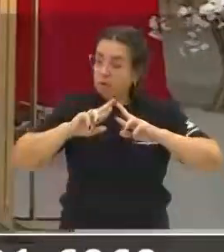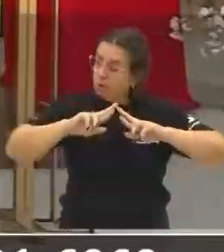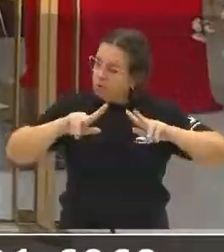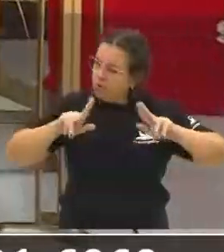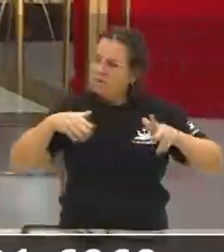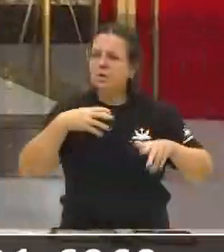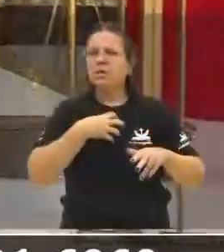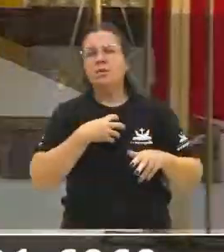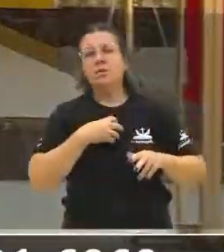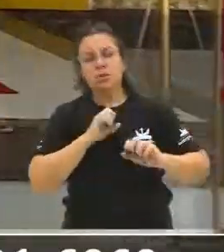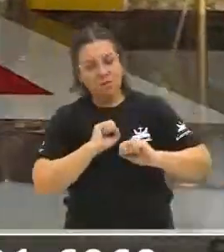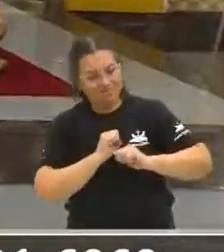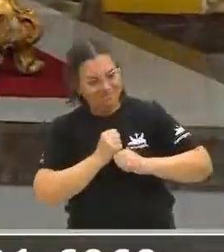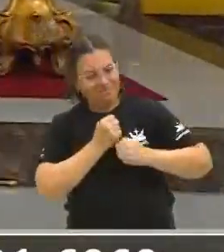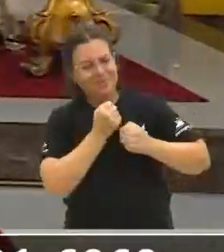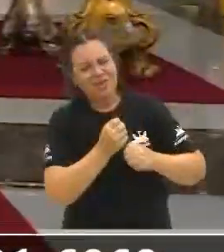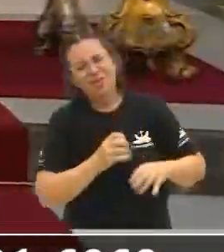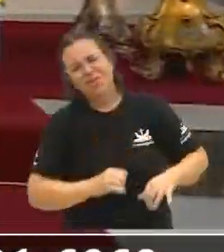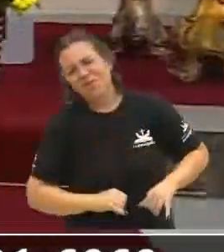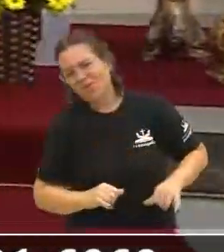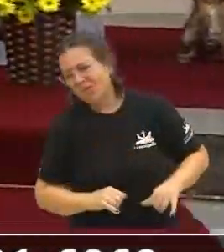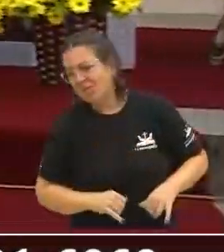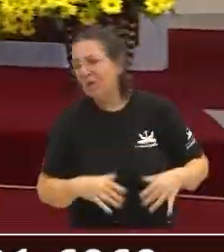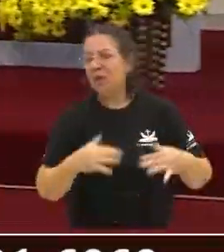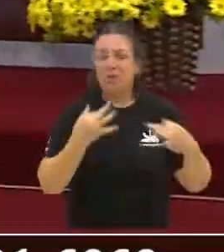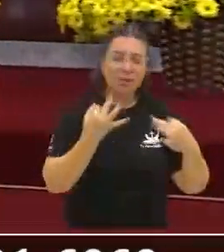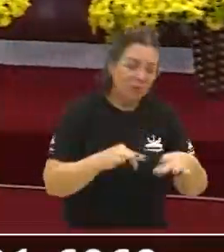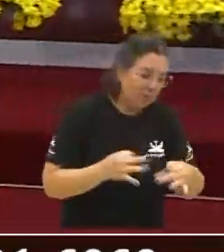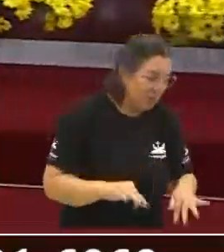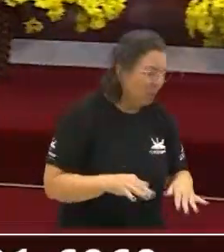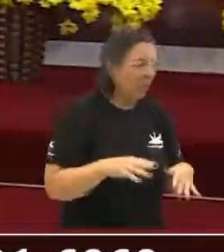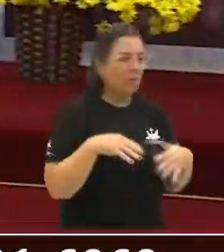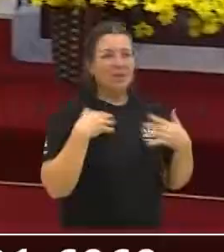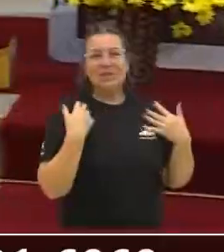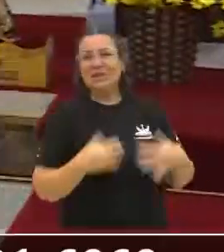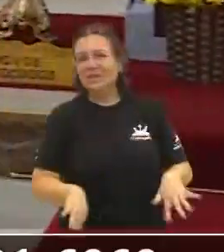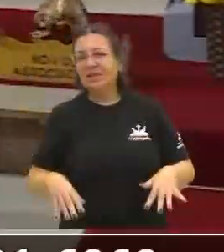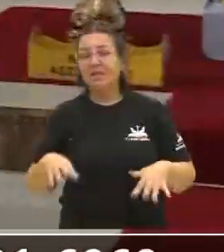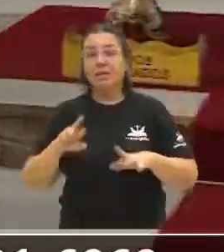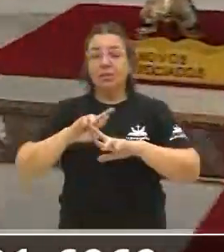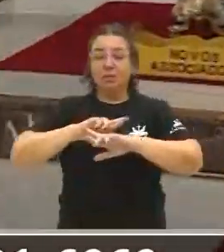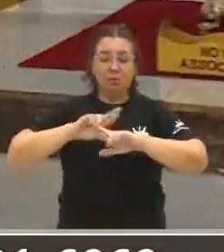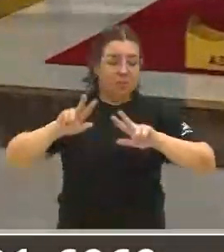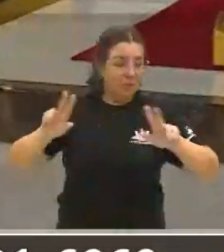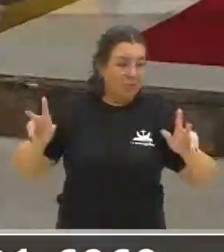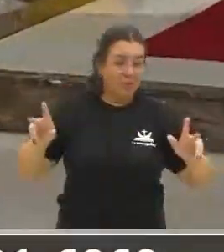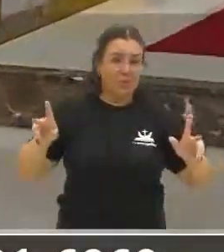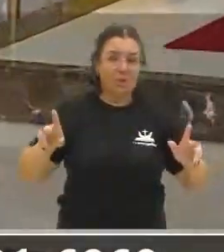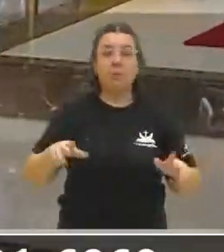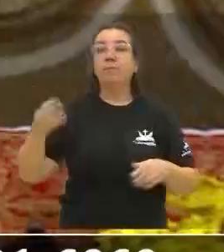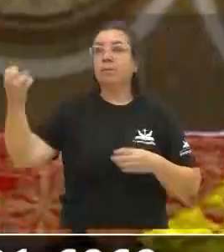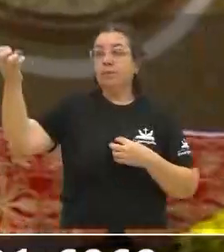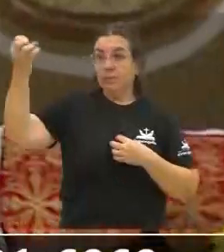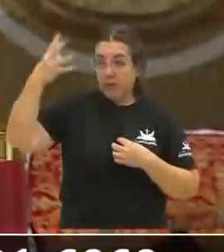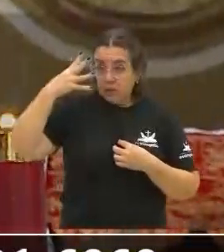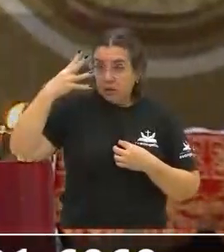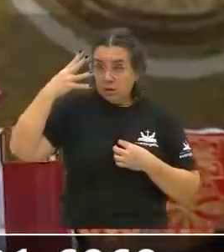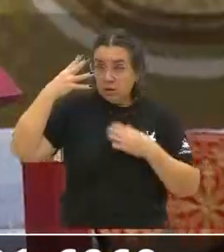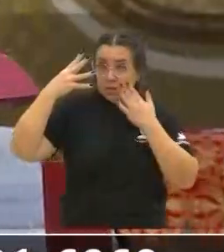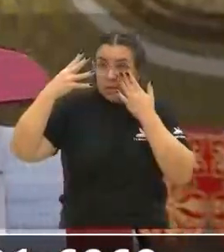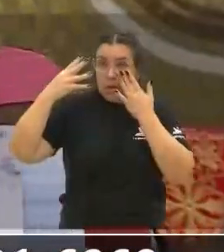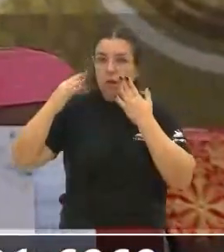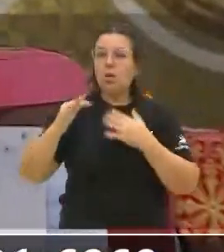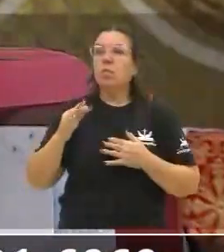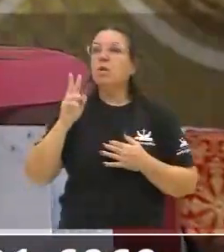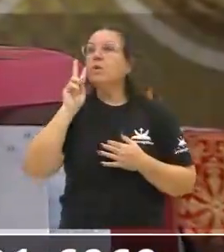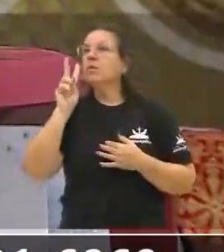enfrentar sofrimento, dores, injustiça, contrariedades. É uma luz, uma